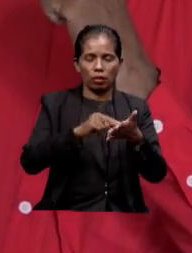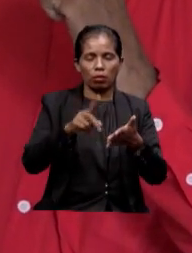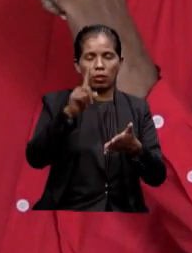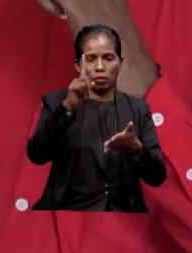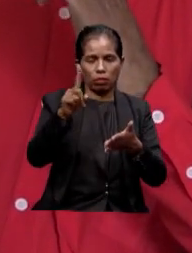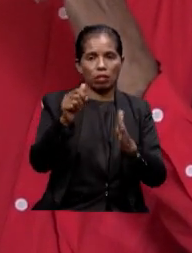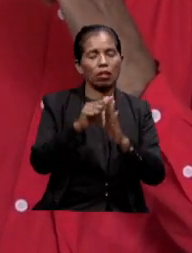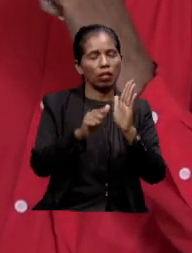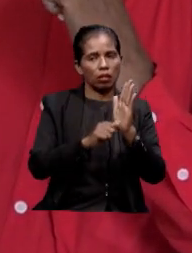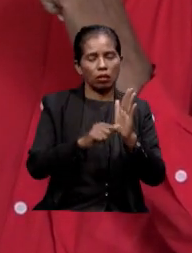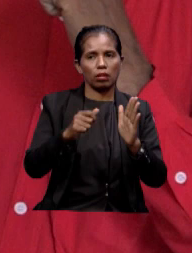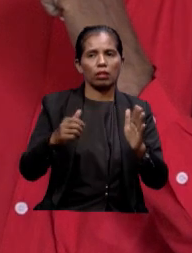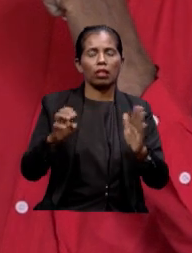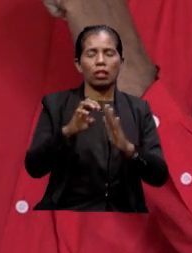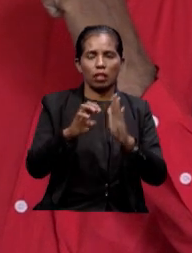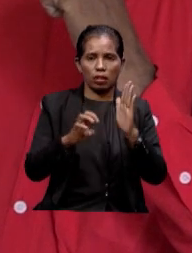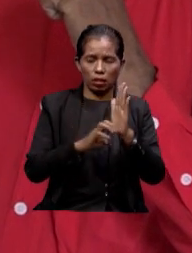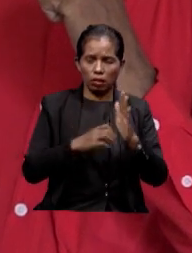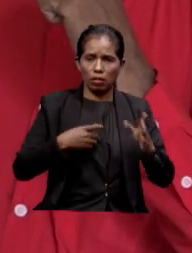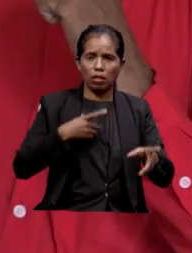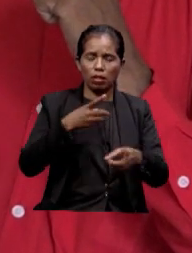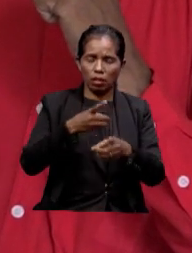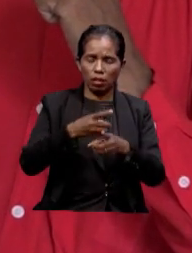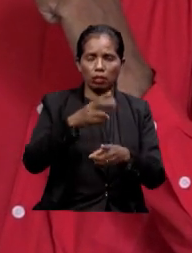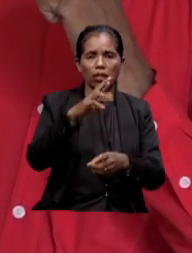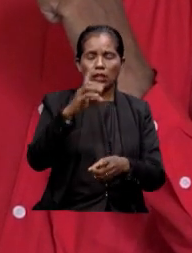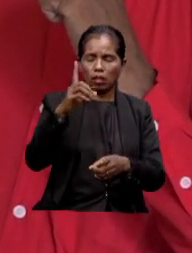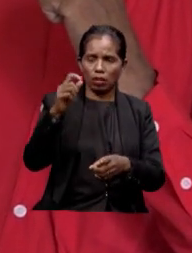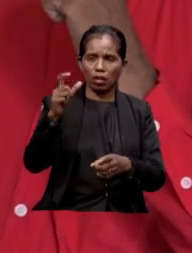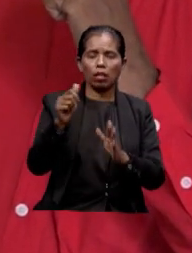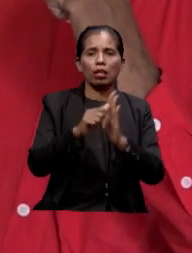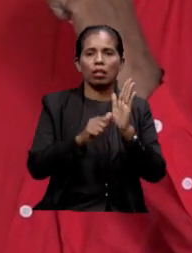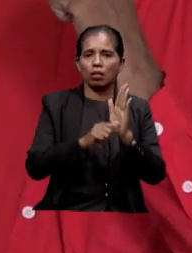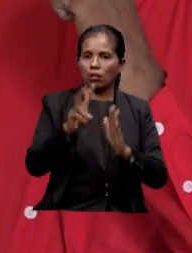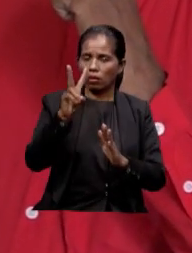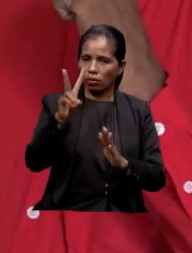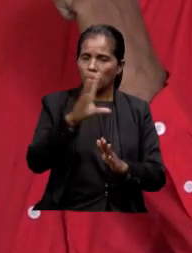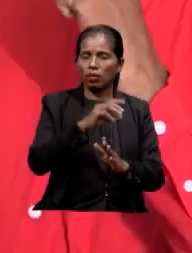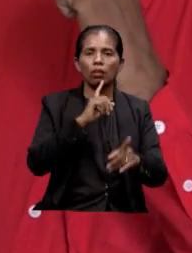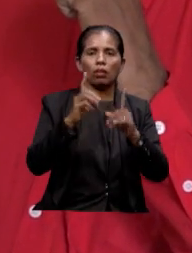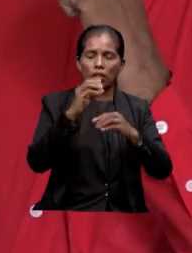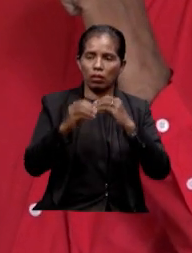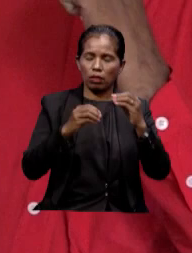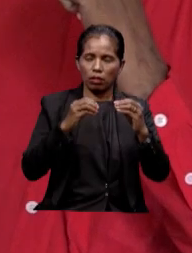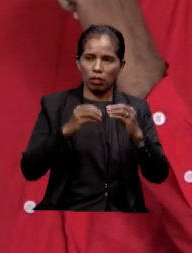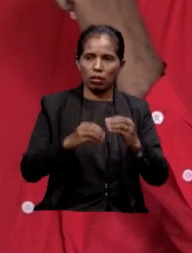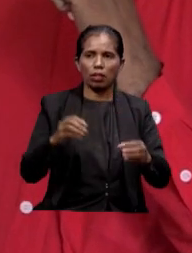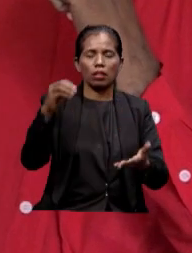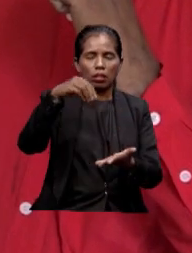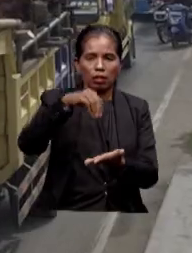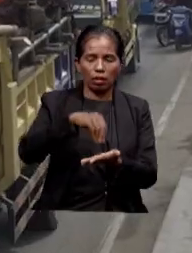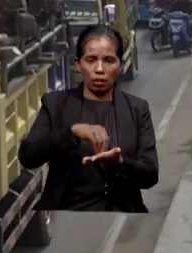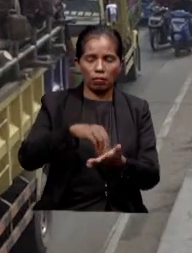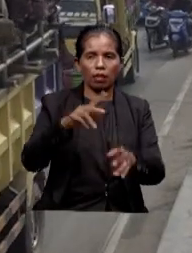1 está direito democrático e artigo 2 até te kata artigo 2 ponto até soberano atur metin e